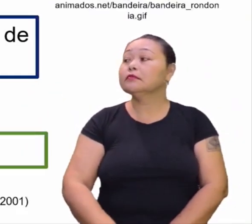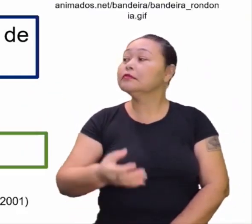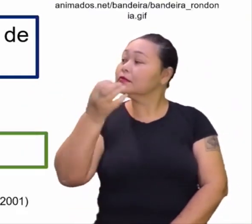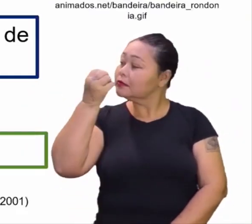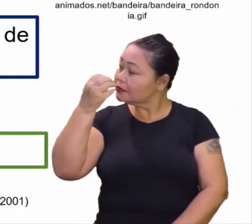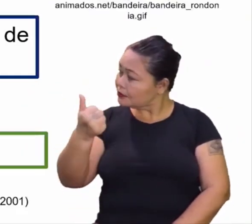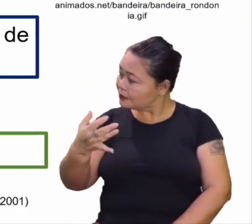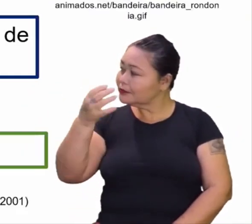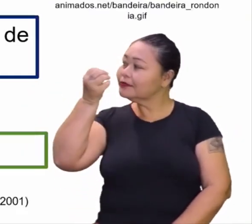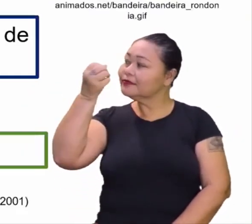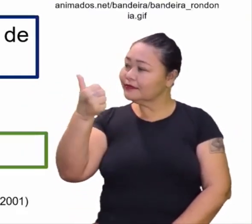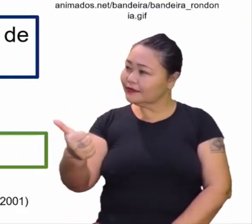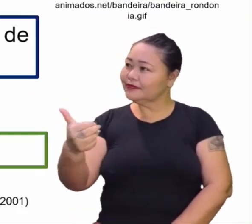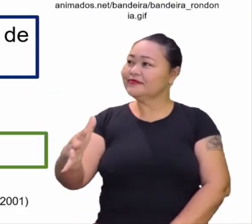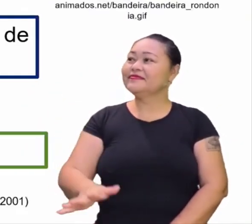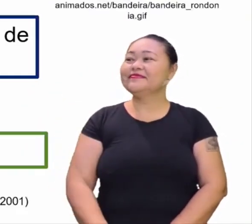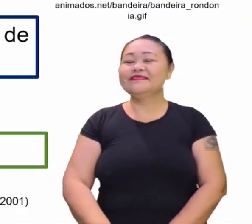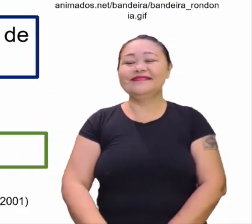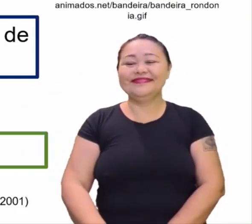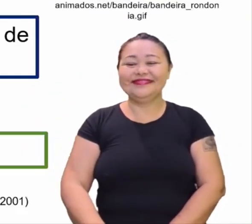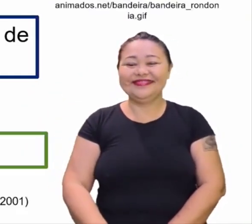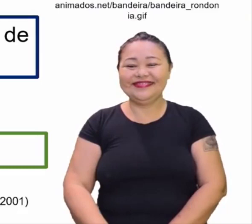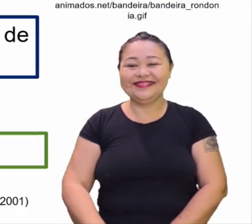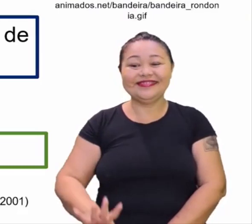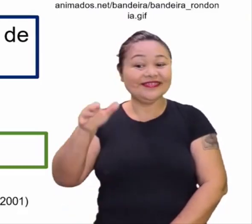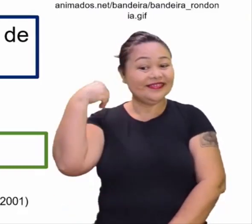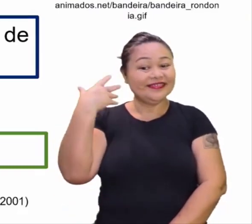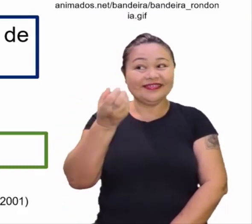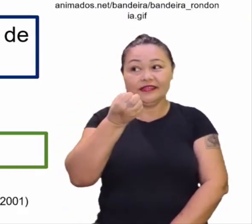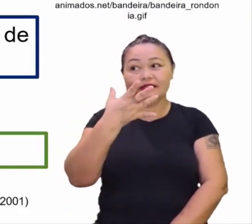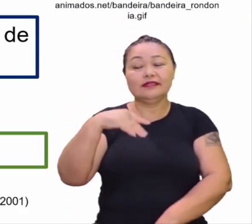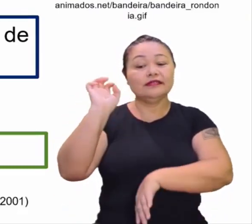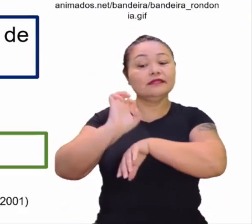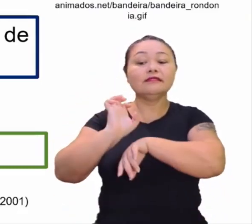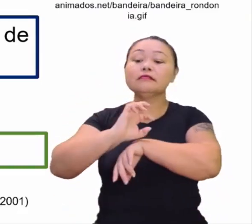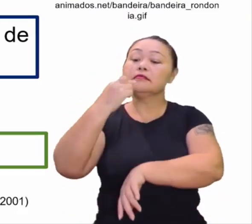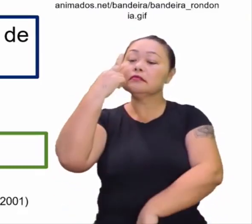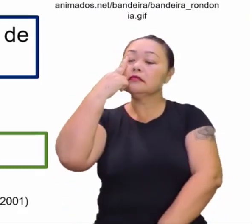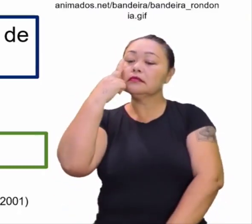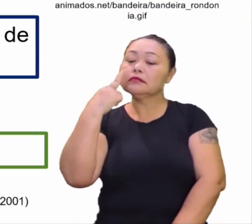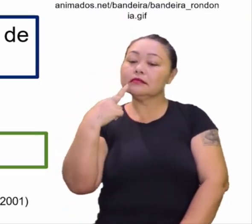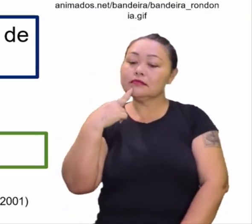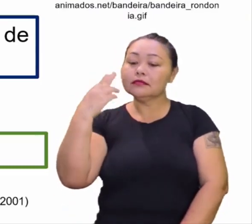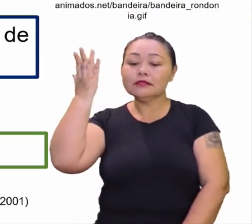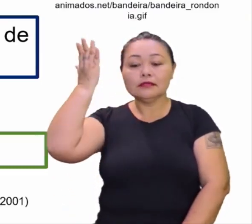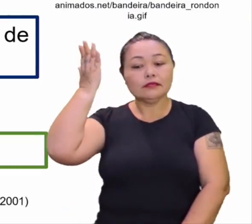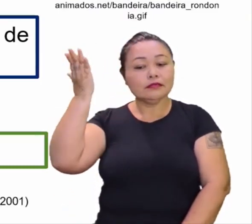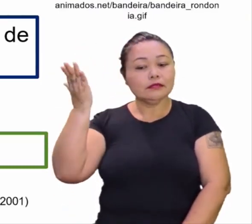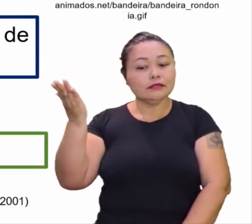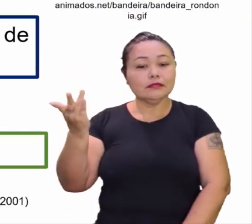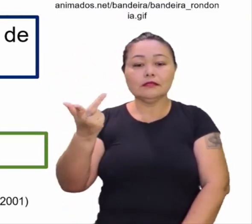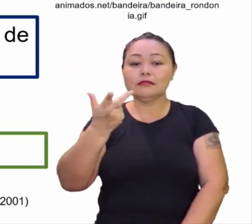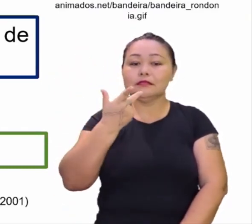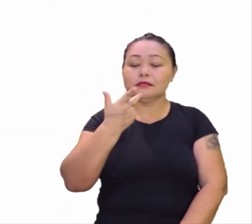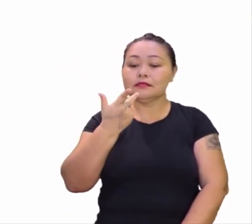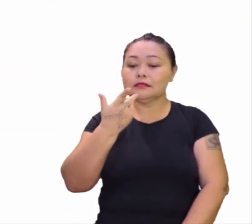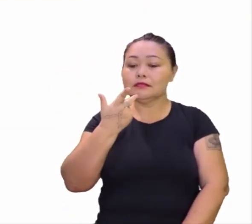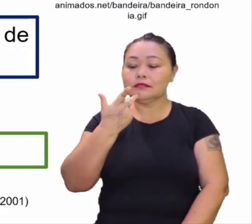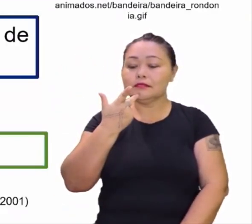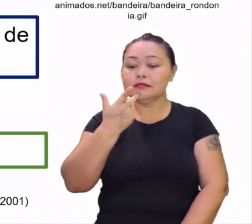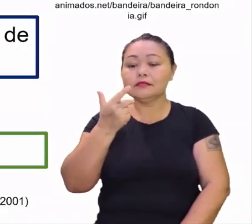Muito bem, muito bem. Então, olha só, o estado de Rondônia. Vamos falar